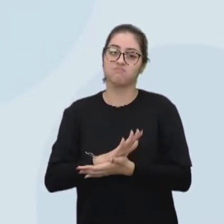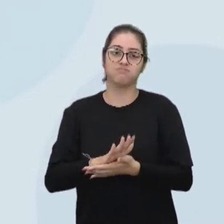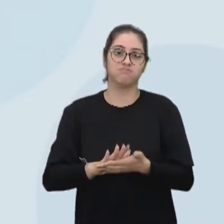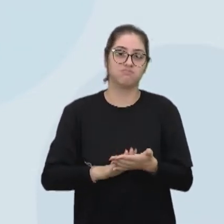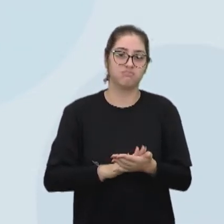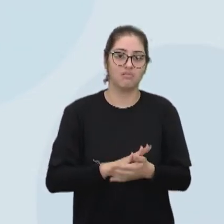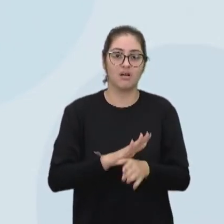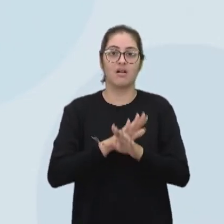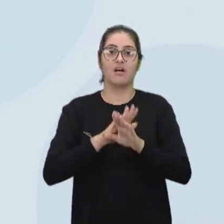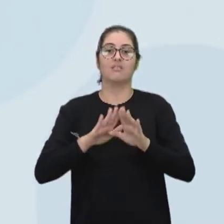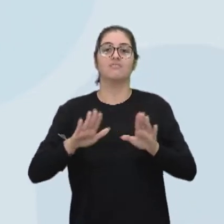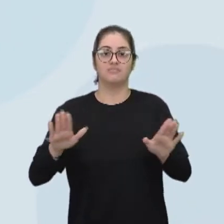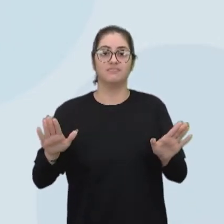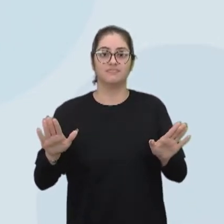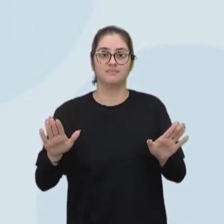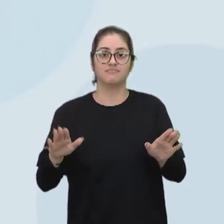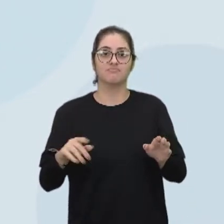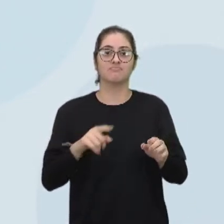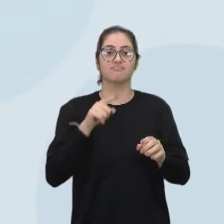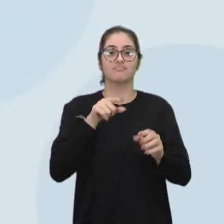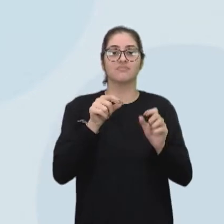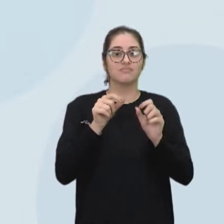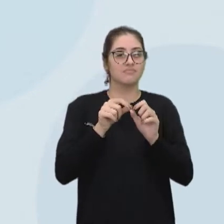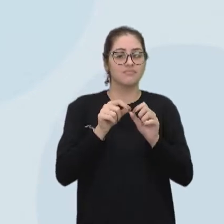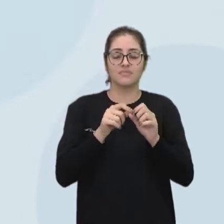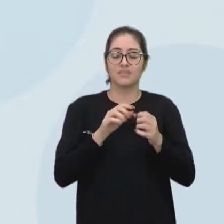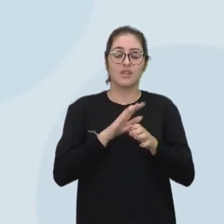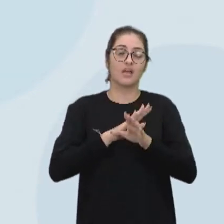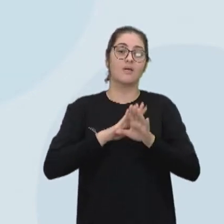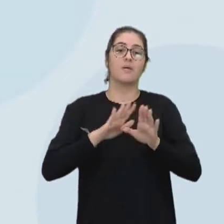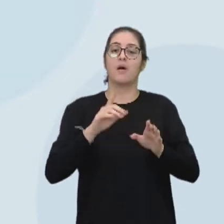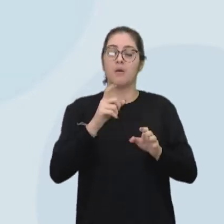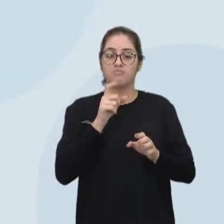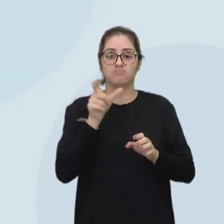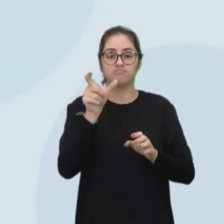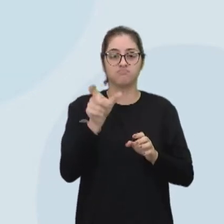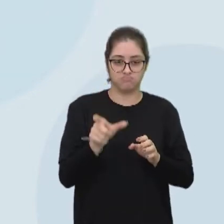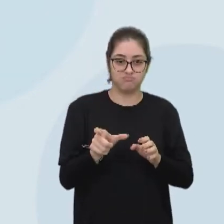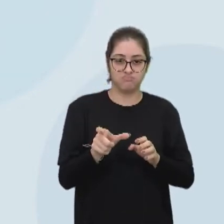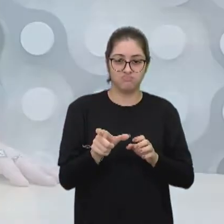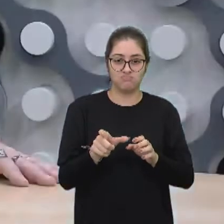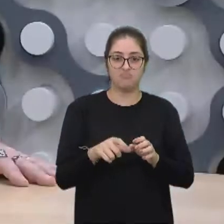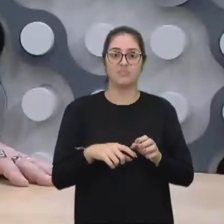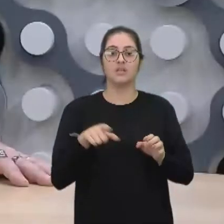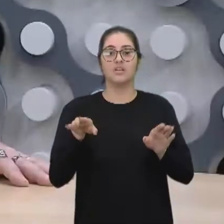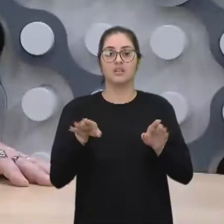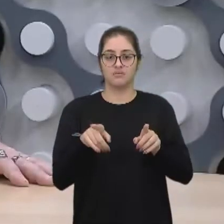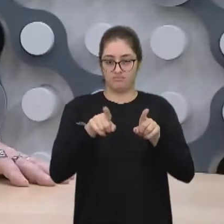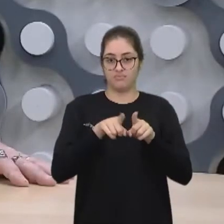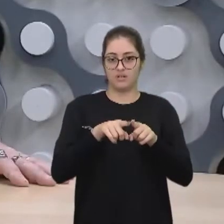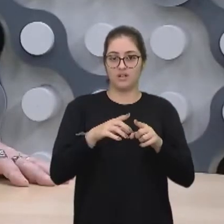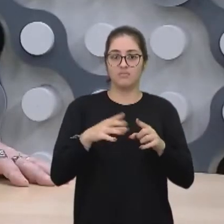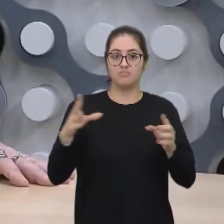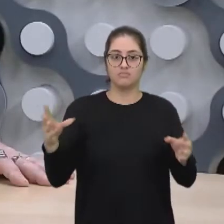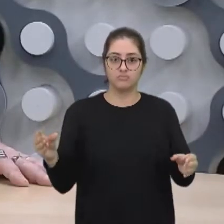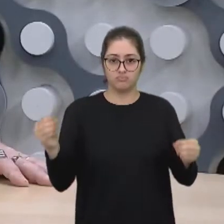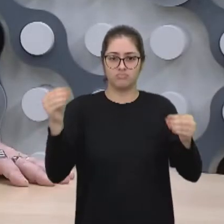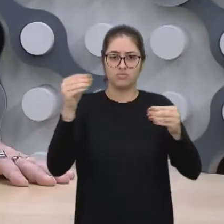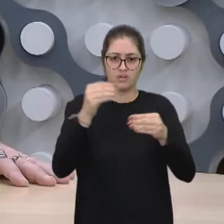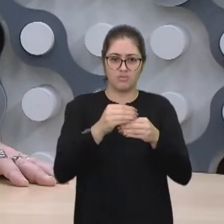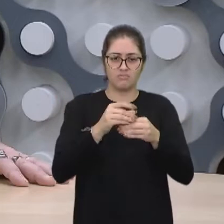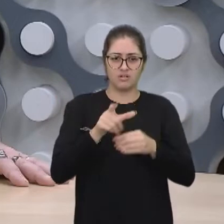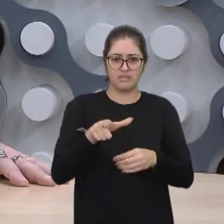efeitos danosos para a natureza e o próprio homem. Então a gente tem essa relação, né? Quando o